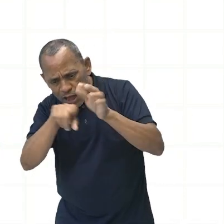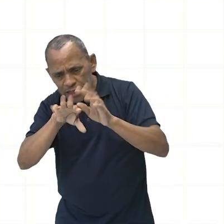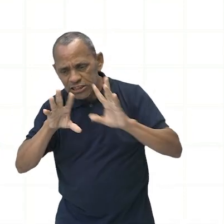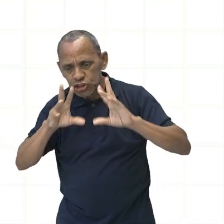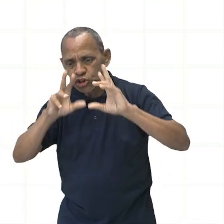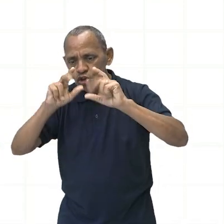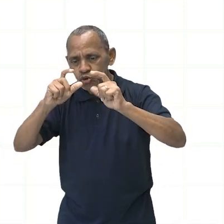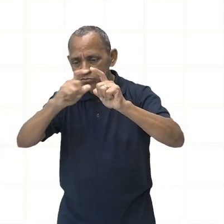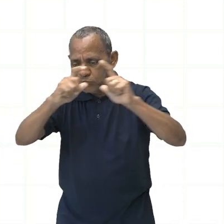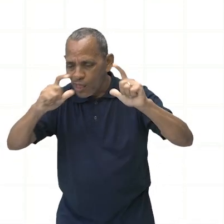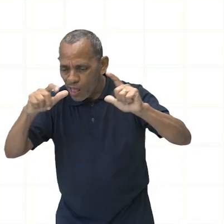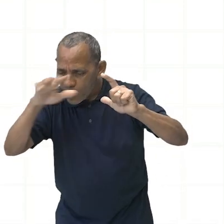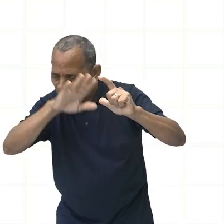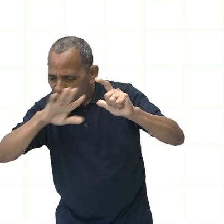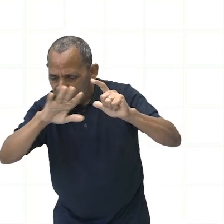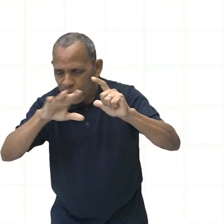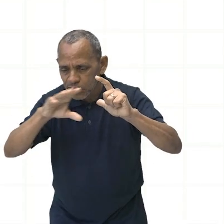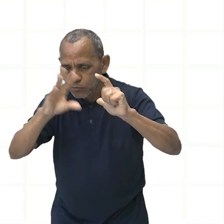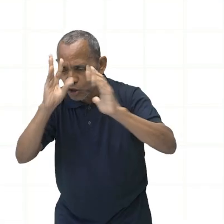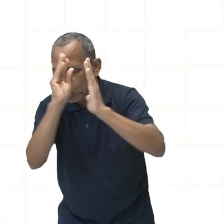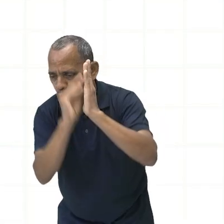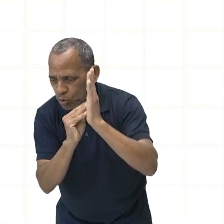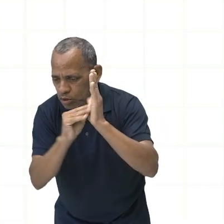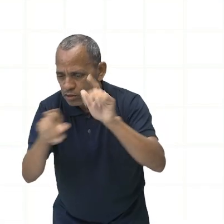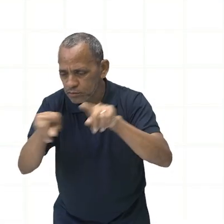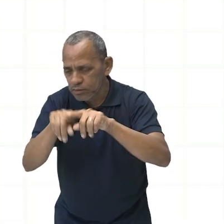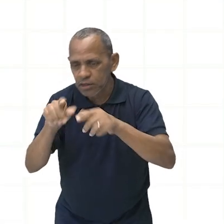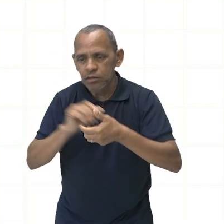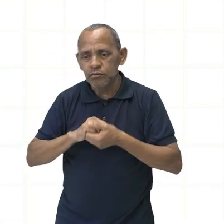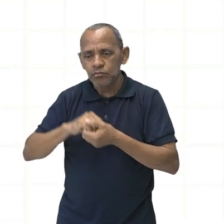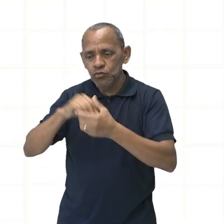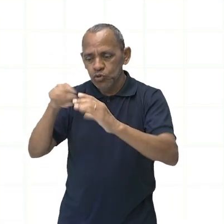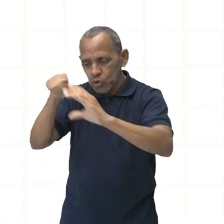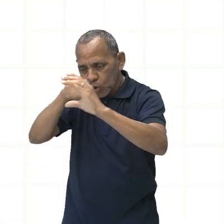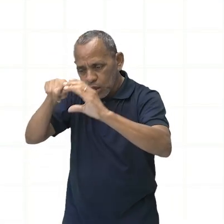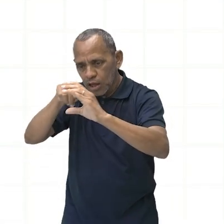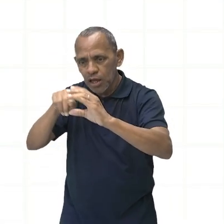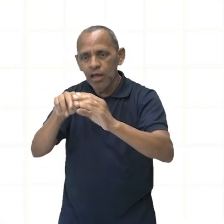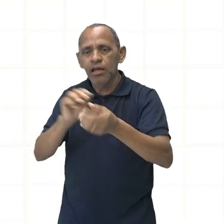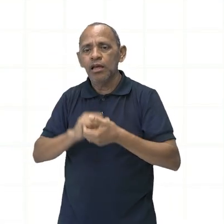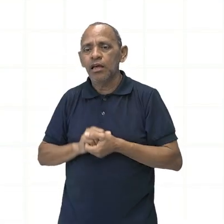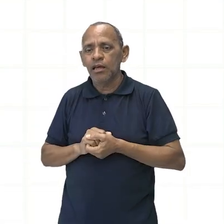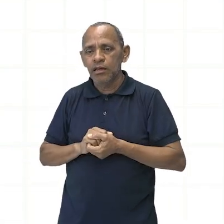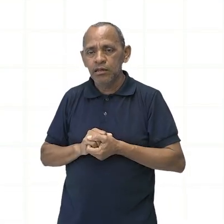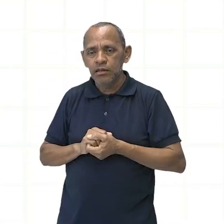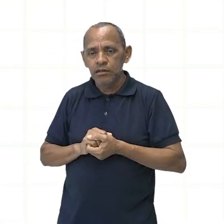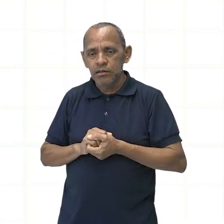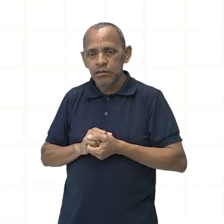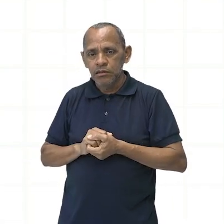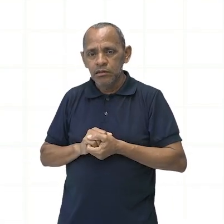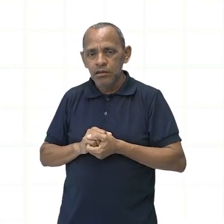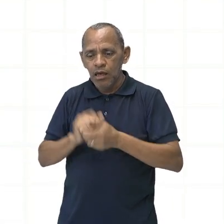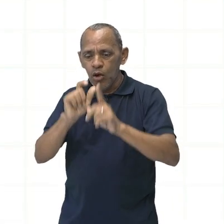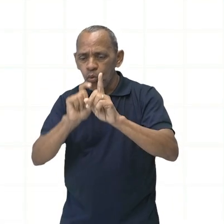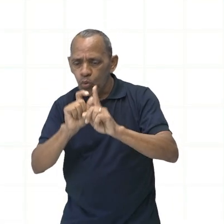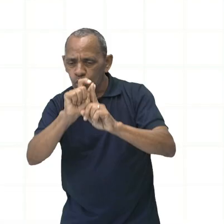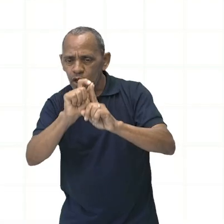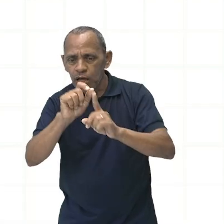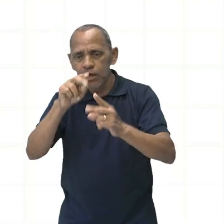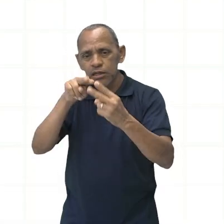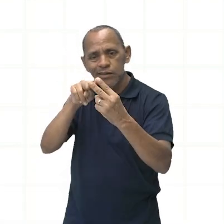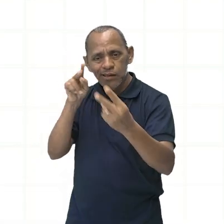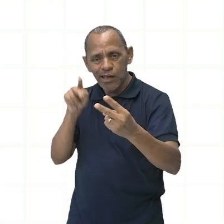todas as partes que compõem um nucleotídeo, que é a unidade do DNA. Nele, nós conseguimos identificar,